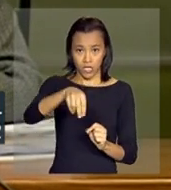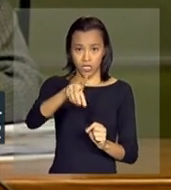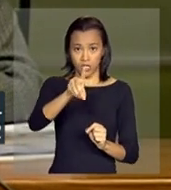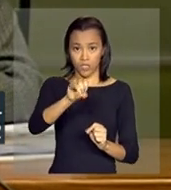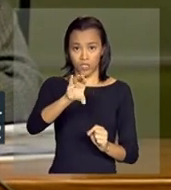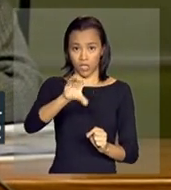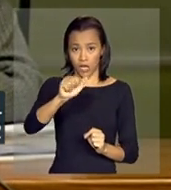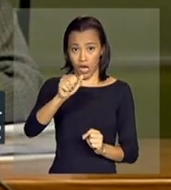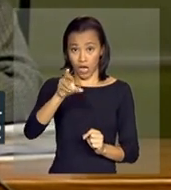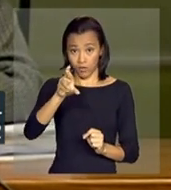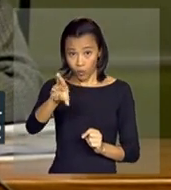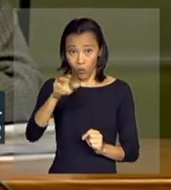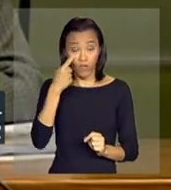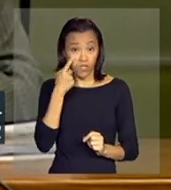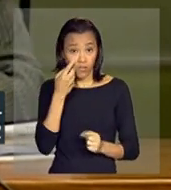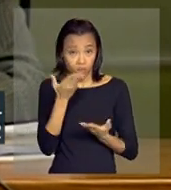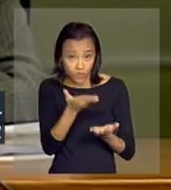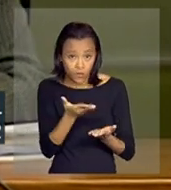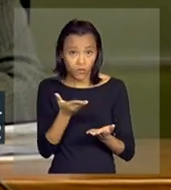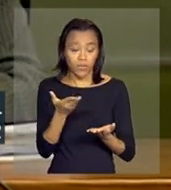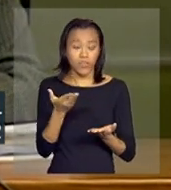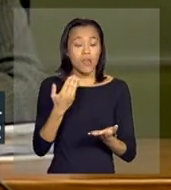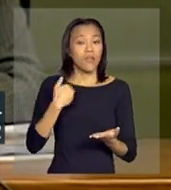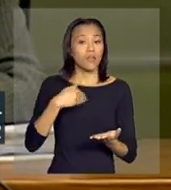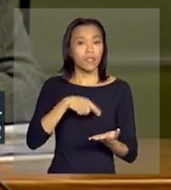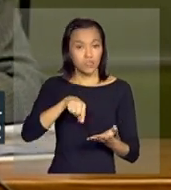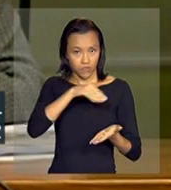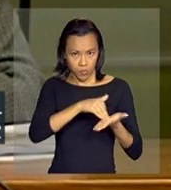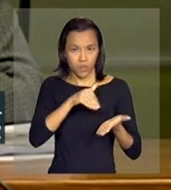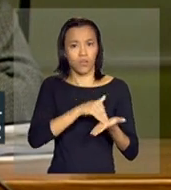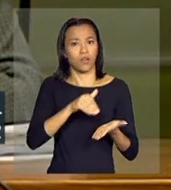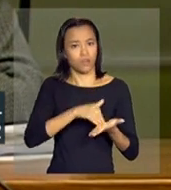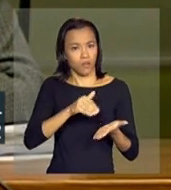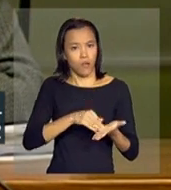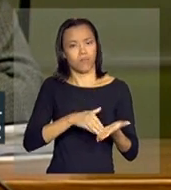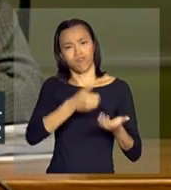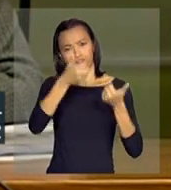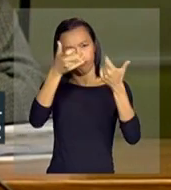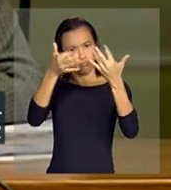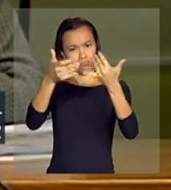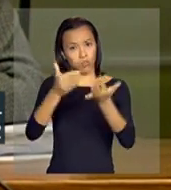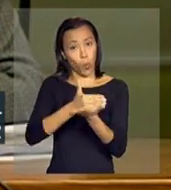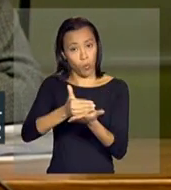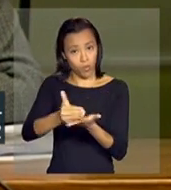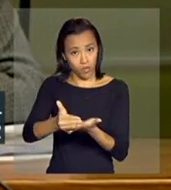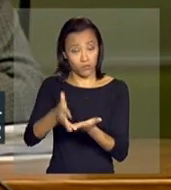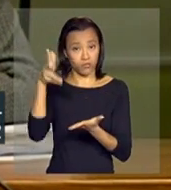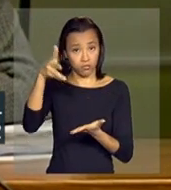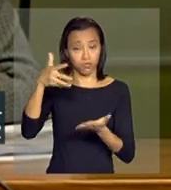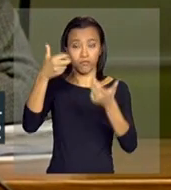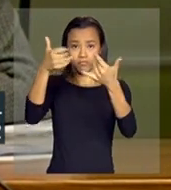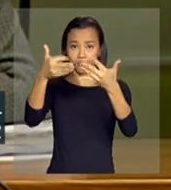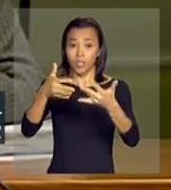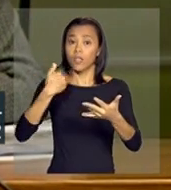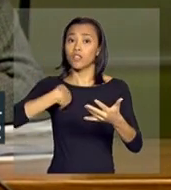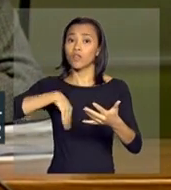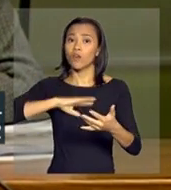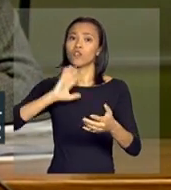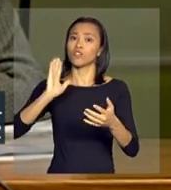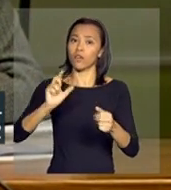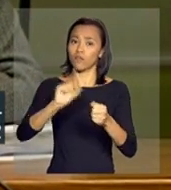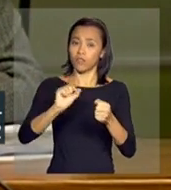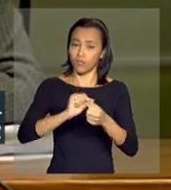aqui. Mas toda a nossa aposta, acho que o secretário Arno Agostinho apresentou aqui no início, as ações que nós já fizemos